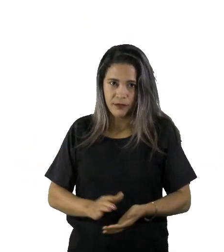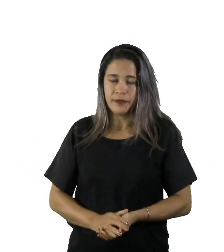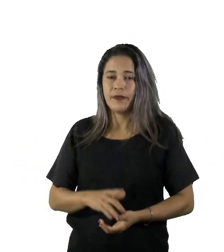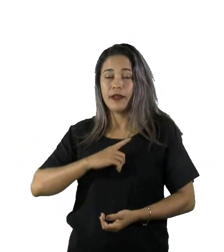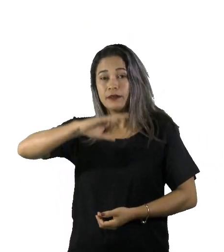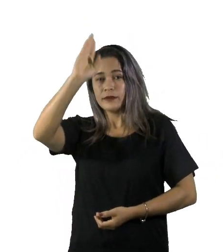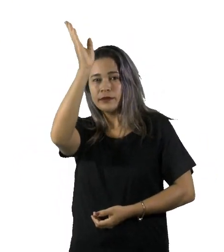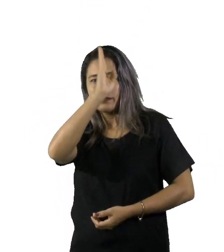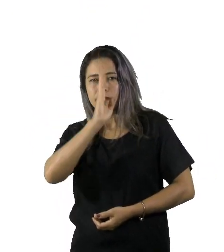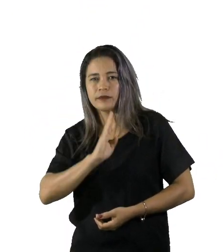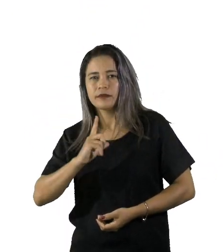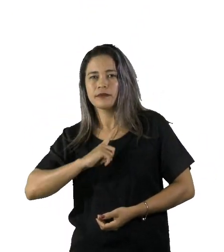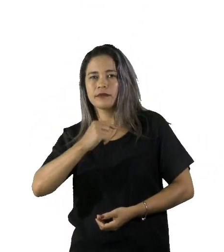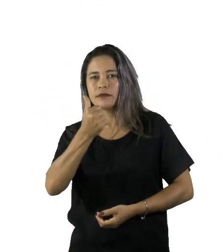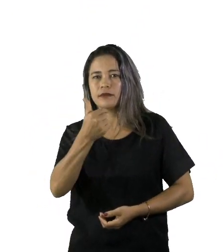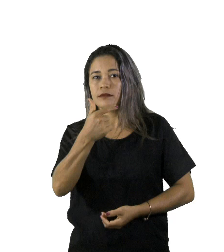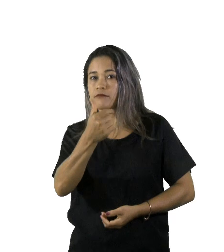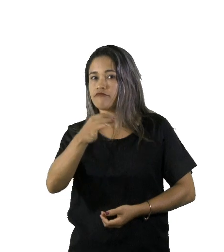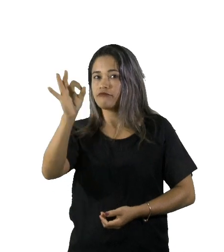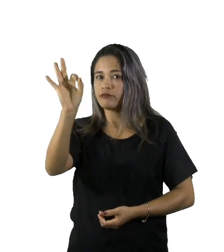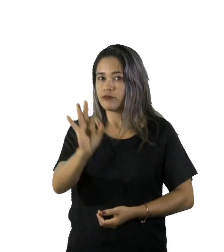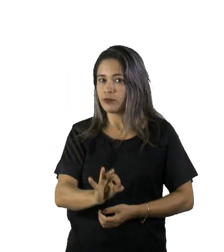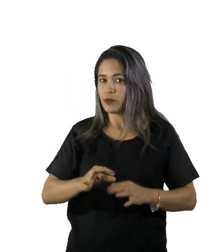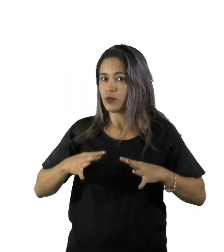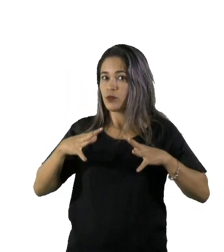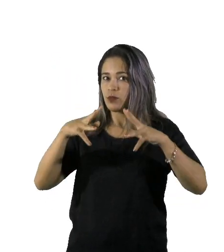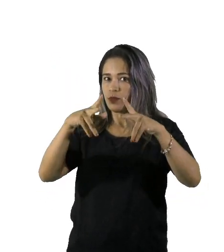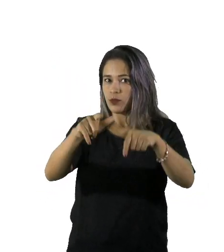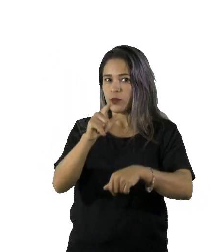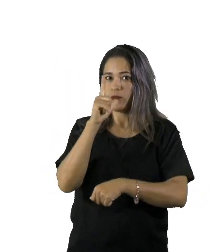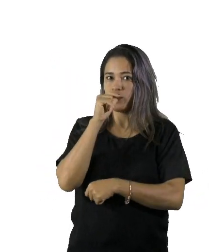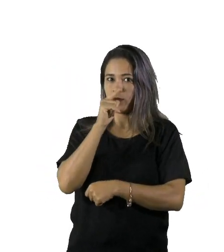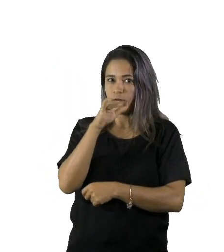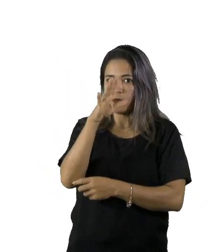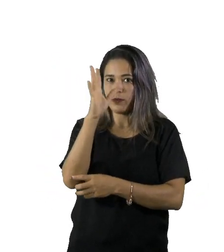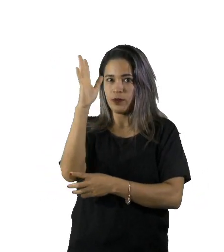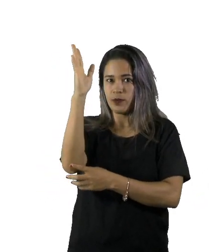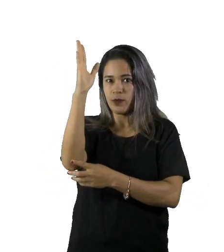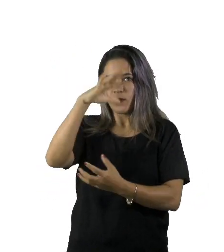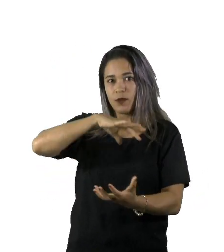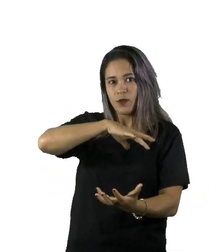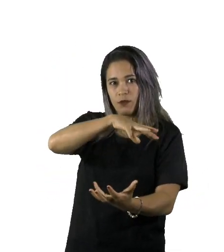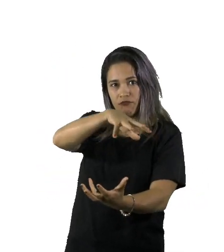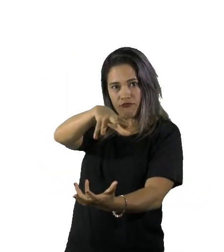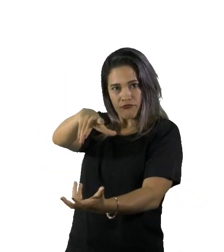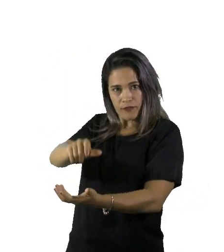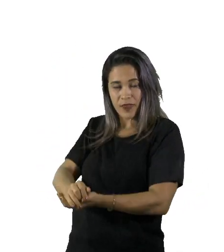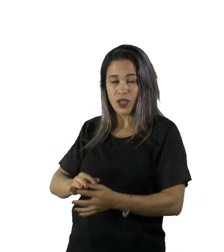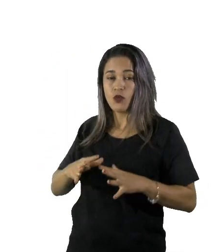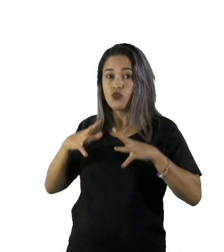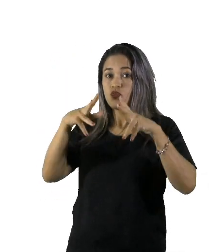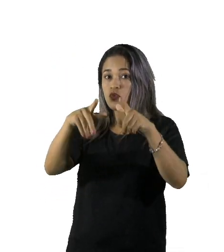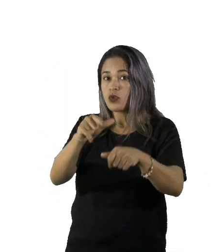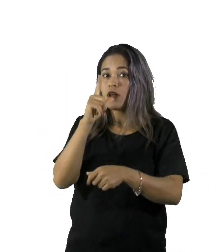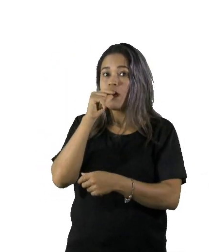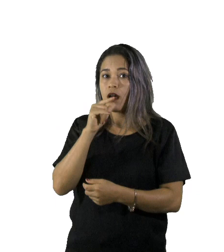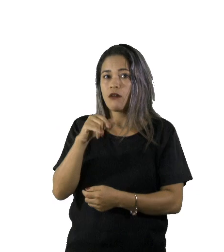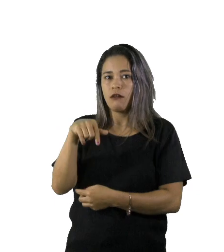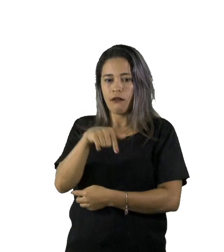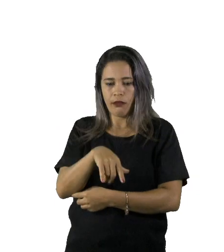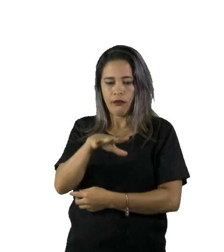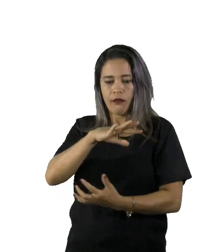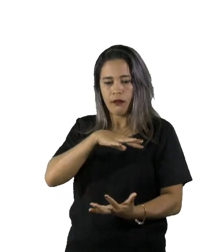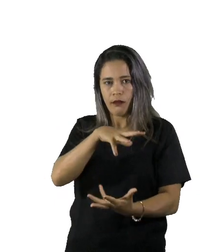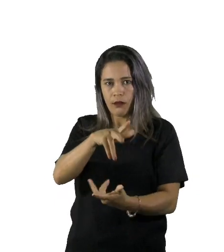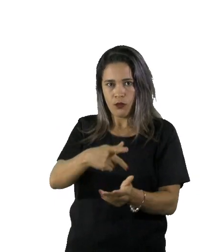temos 12% de toda a água potável do planeta. Então, de toda a água que temos no planeta Terra, toda a água